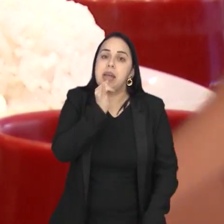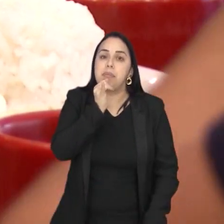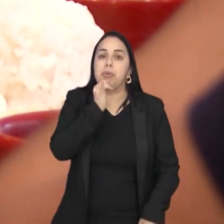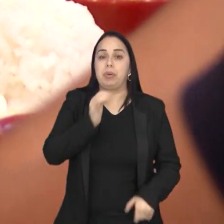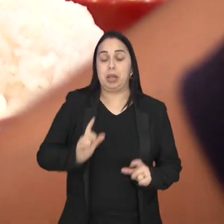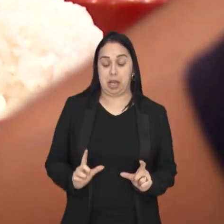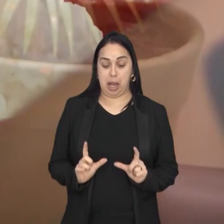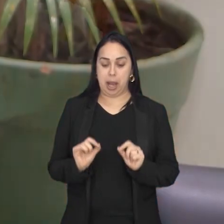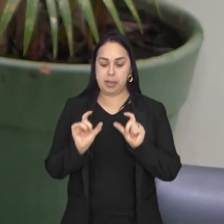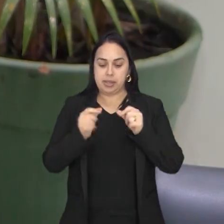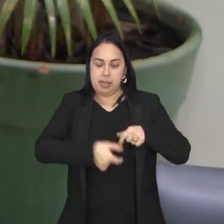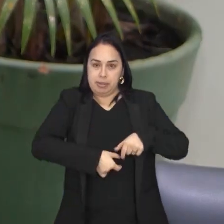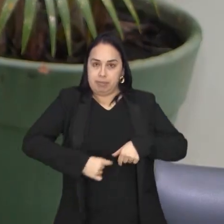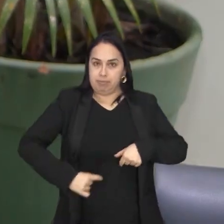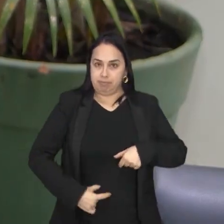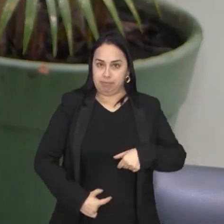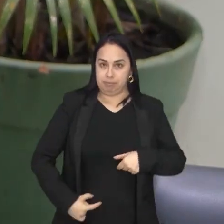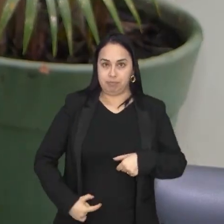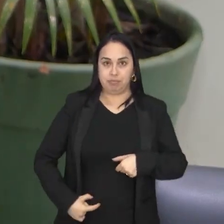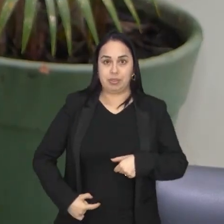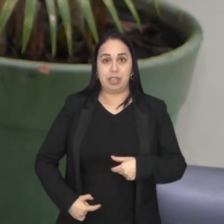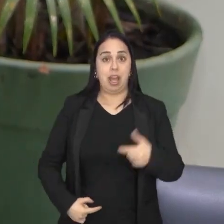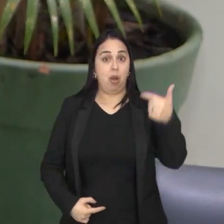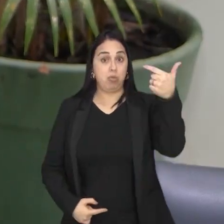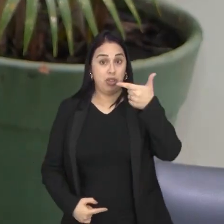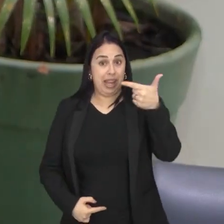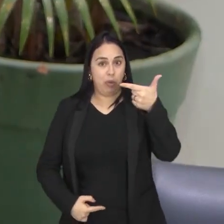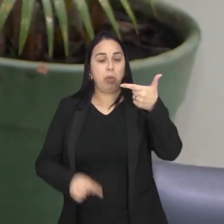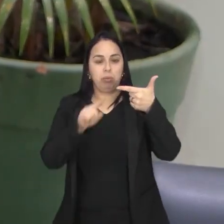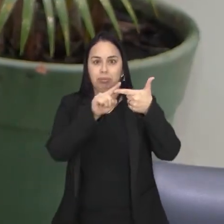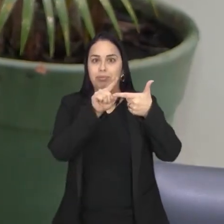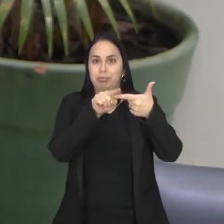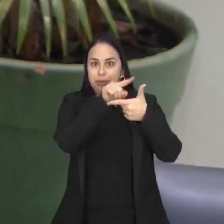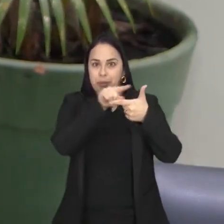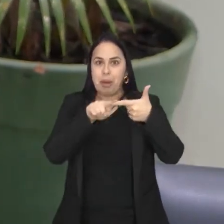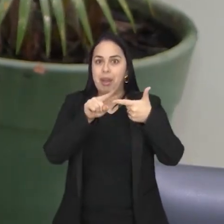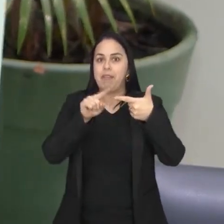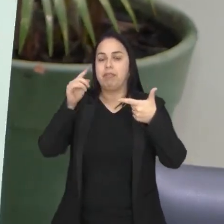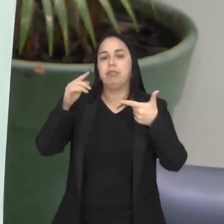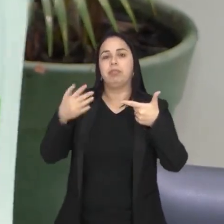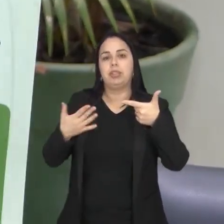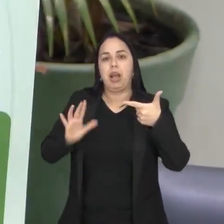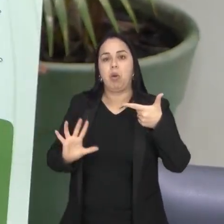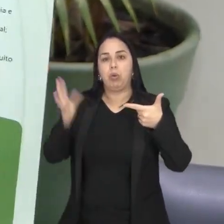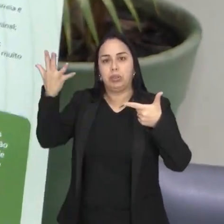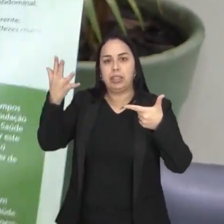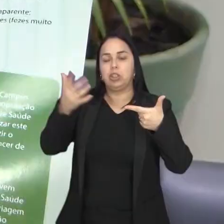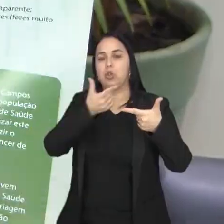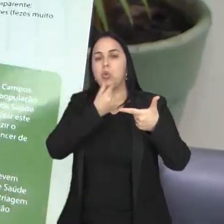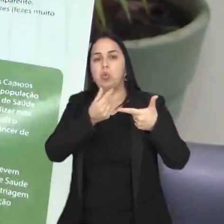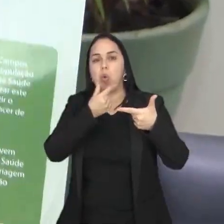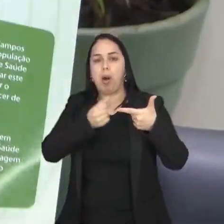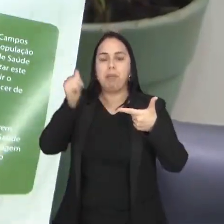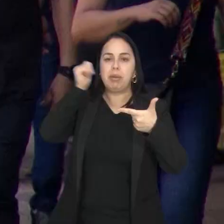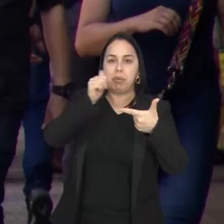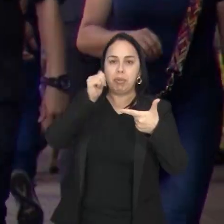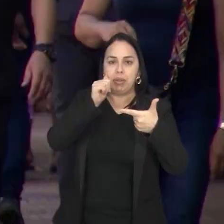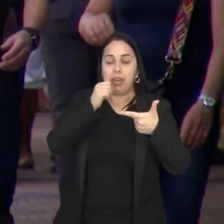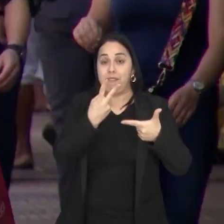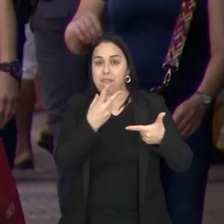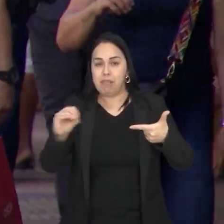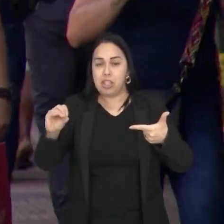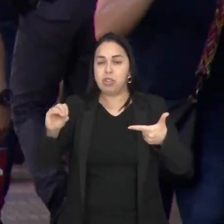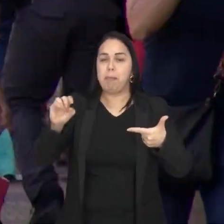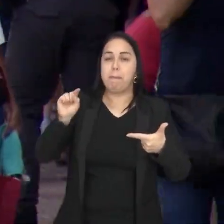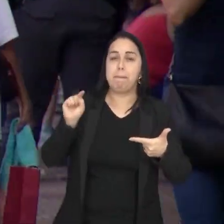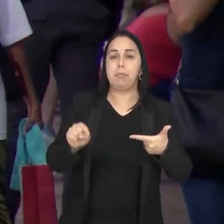doenças graves, como o câncer de intestino. Esse câncer é o segundo mais frequente, tanto em homens e mulheres. São 20